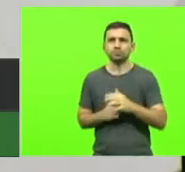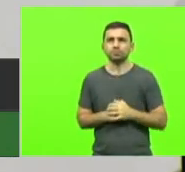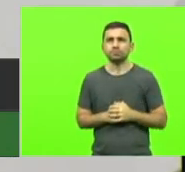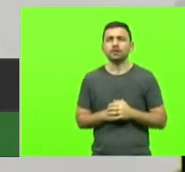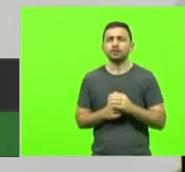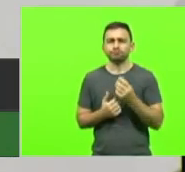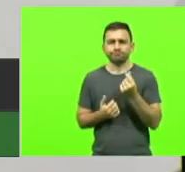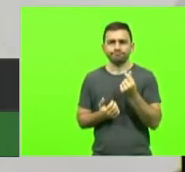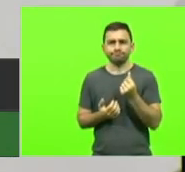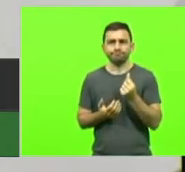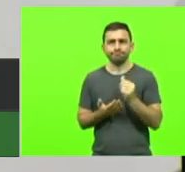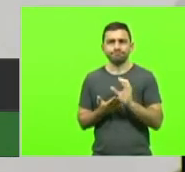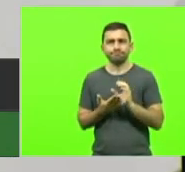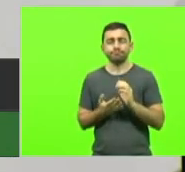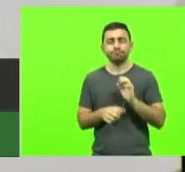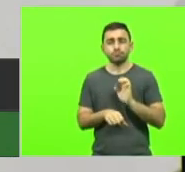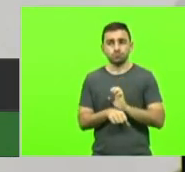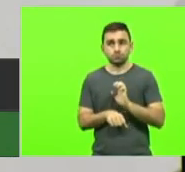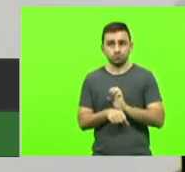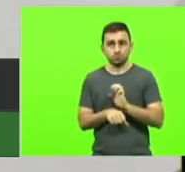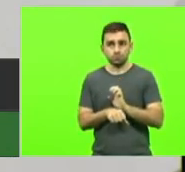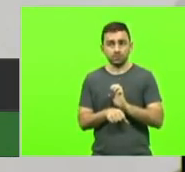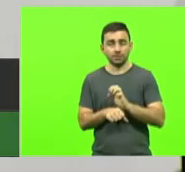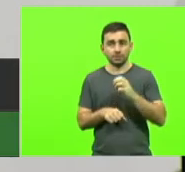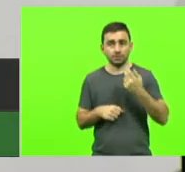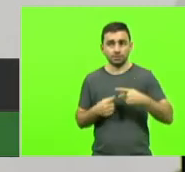de recursos estaduais